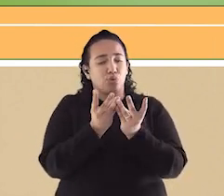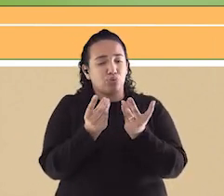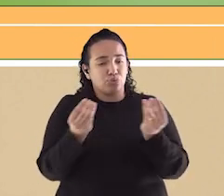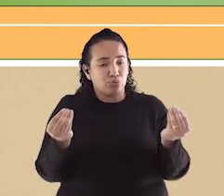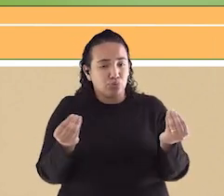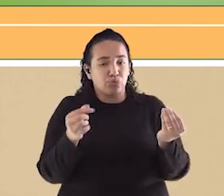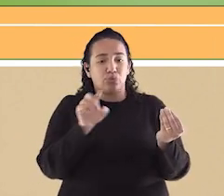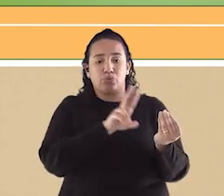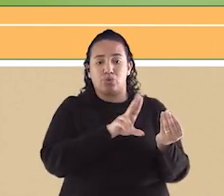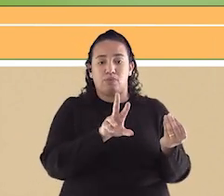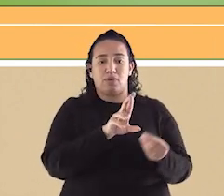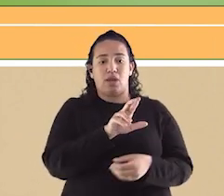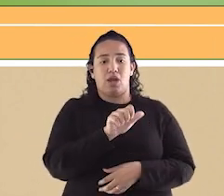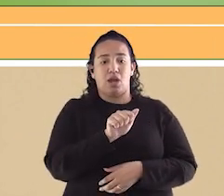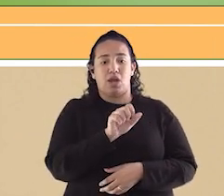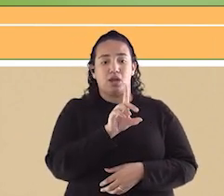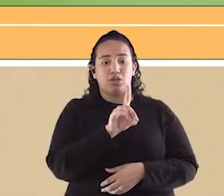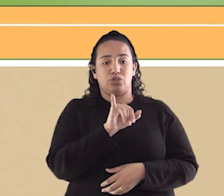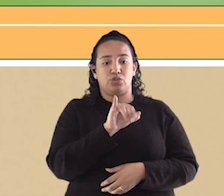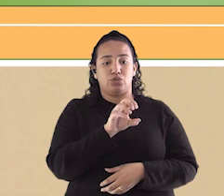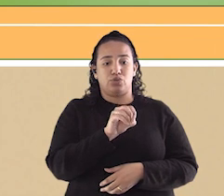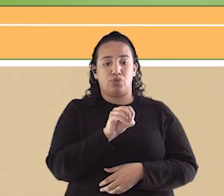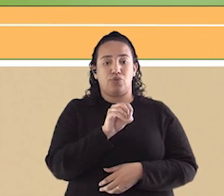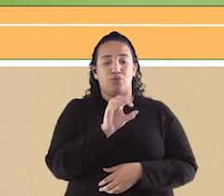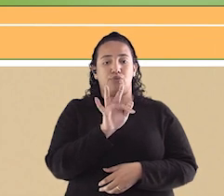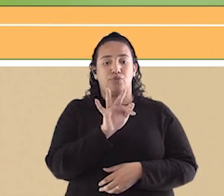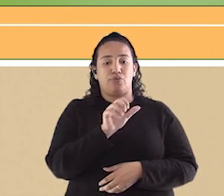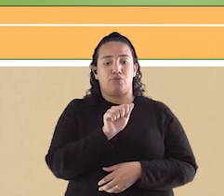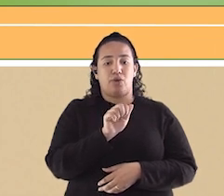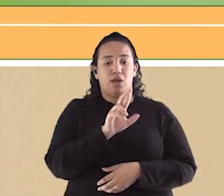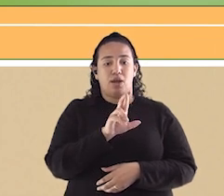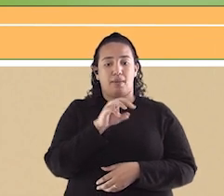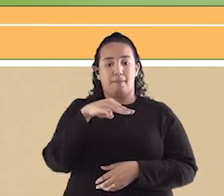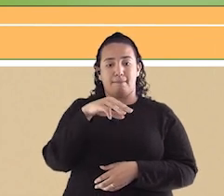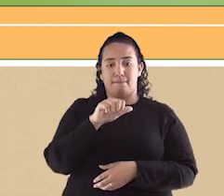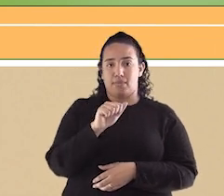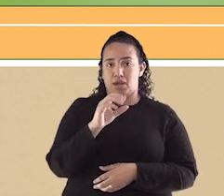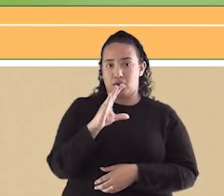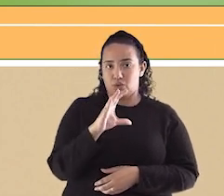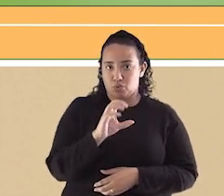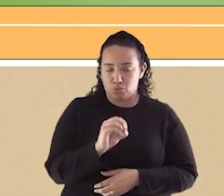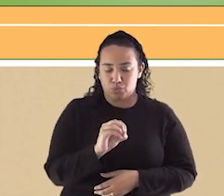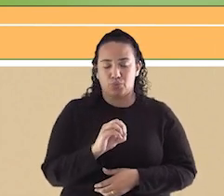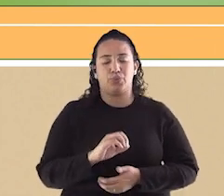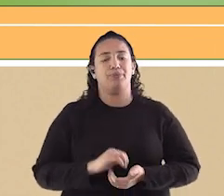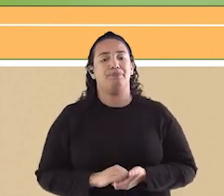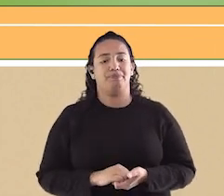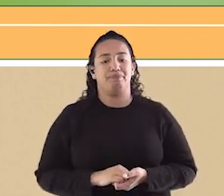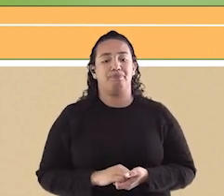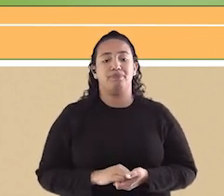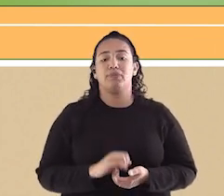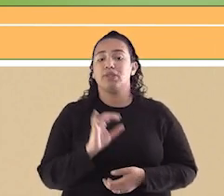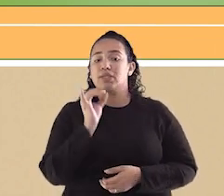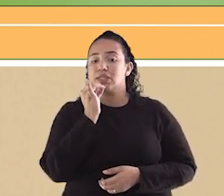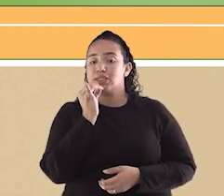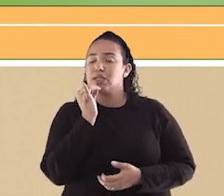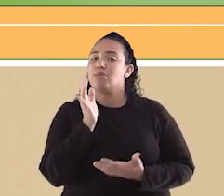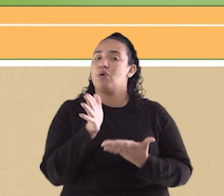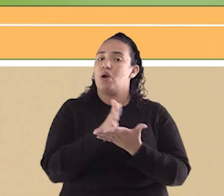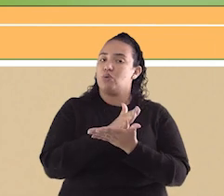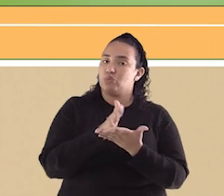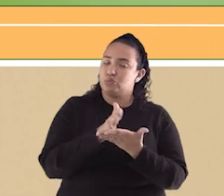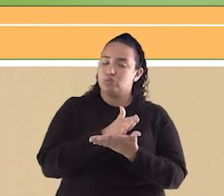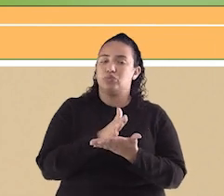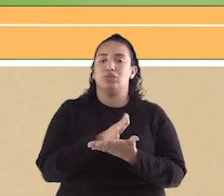denominada radiofármaco, que varia com base na enfermidade, tá? Alguns exemplos são tecnécio, o flúor, iodo